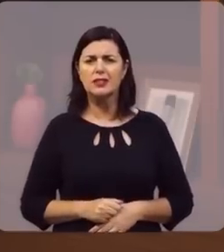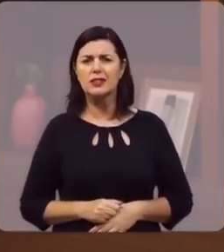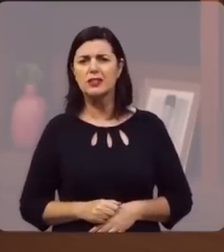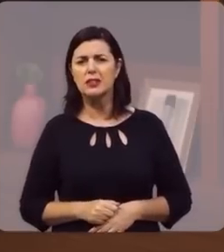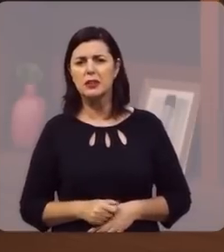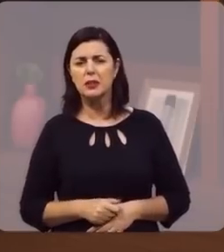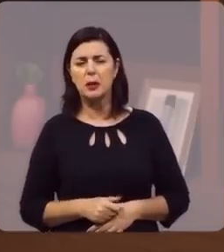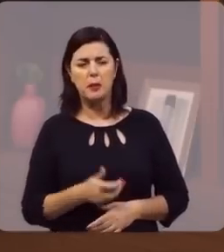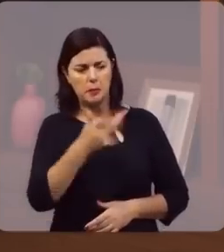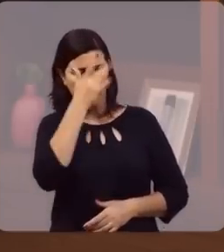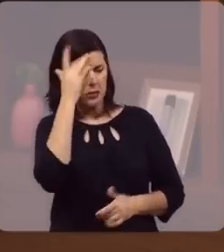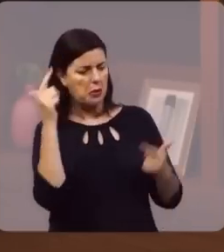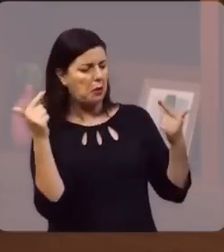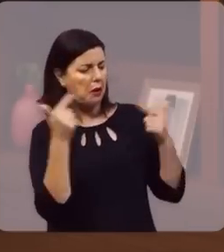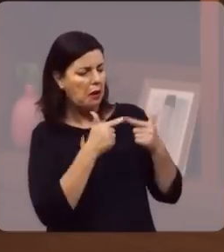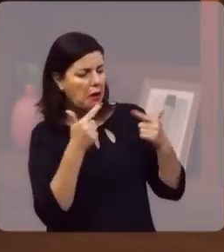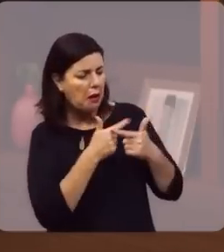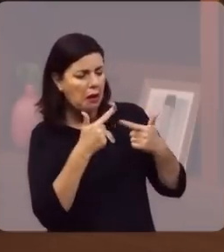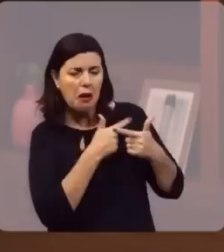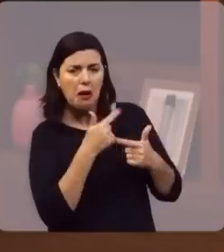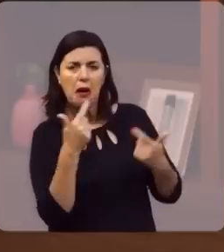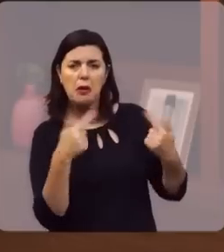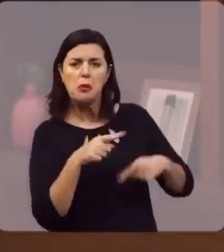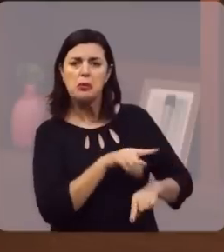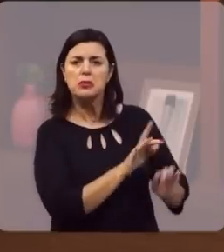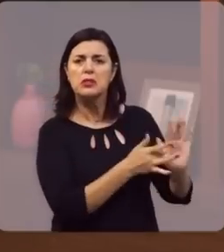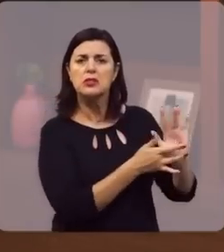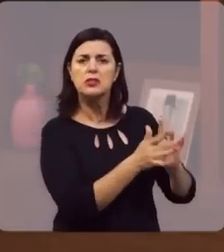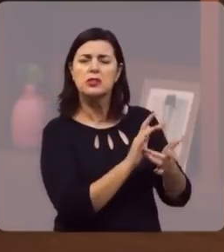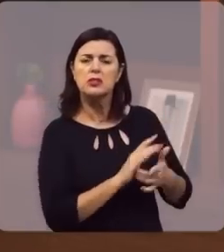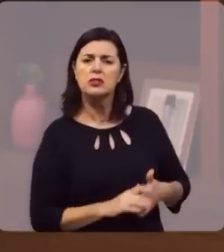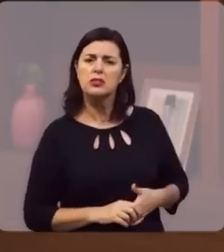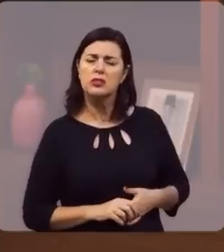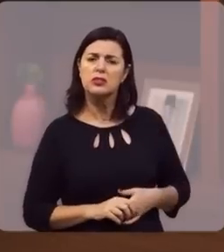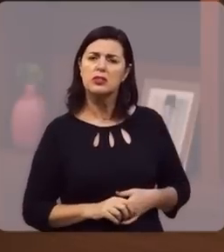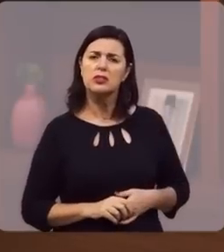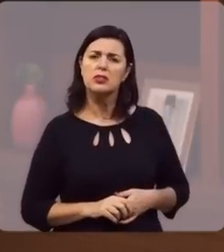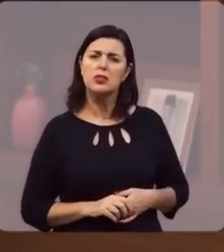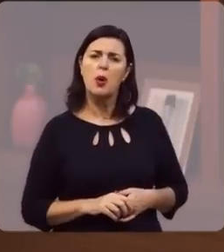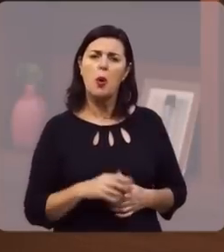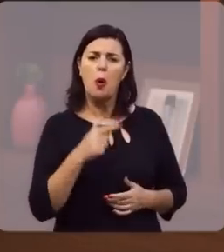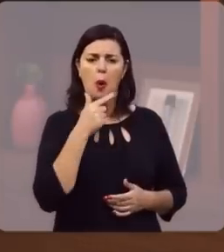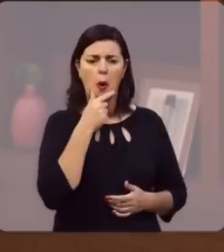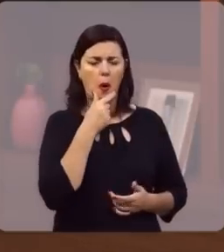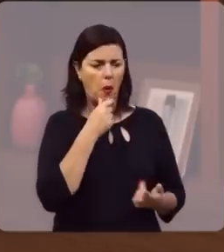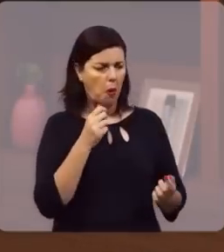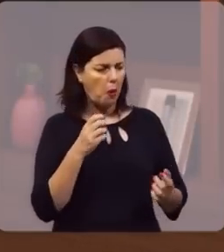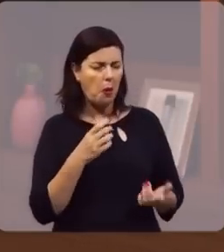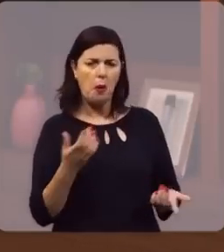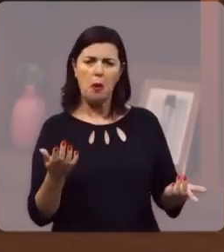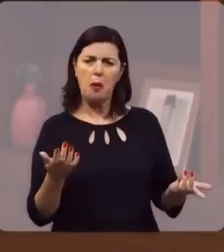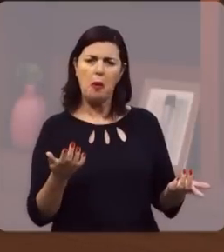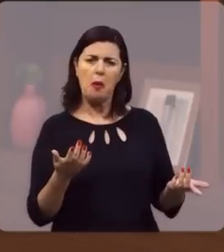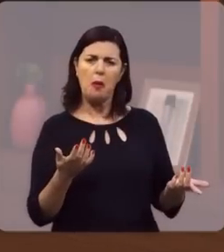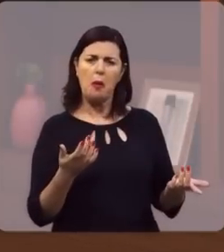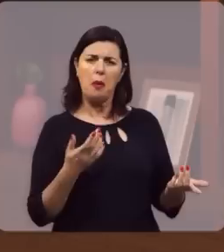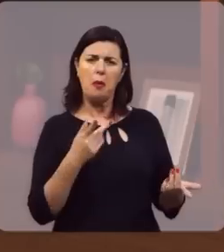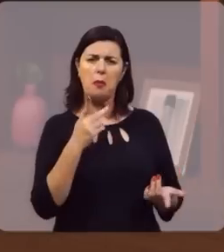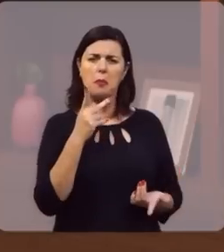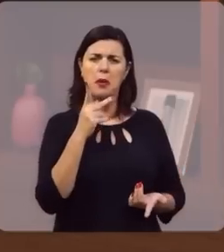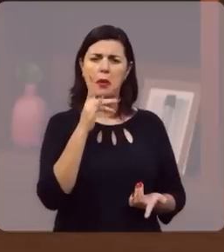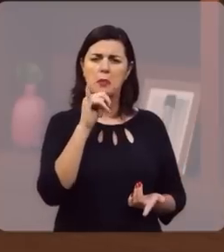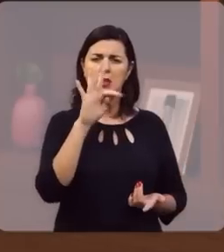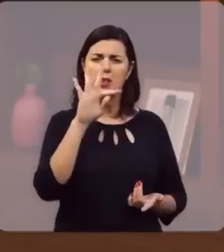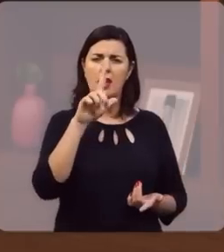zombou dele no seu julgamento o bolso Pilatos covardemente por